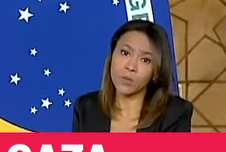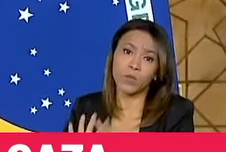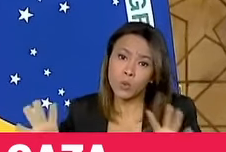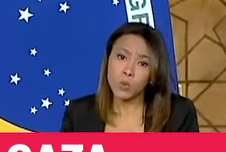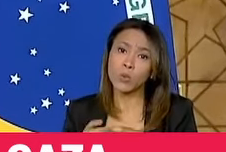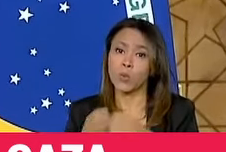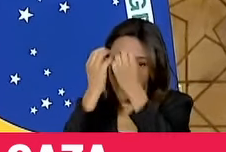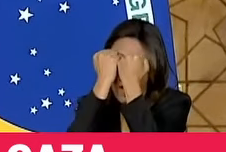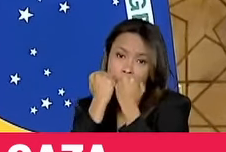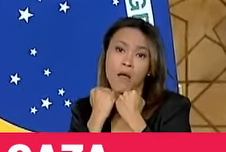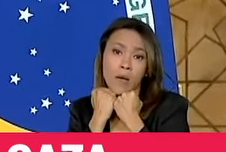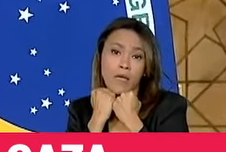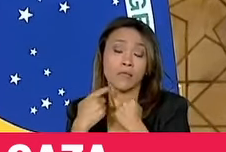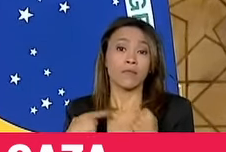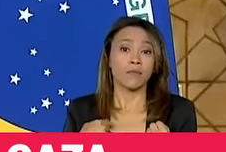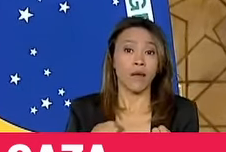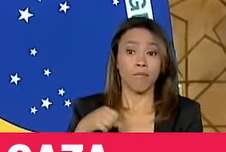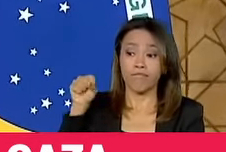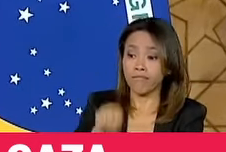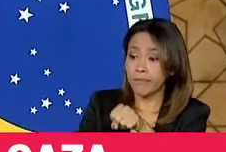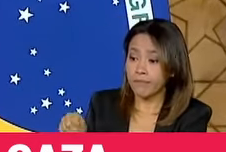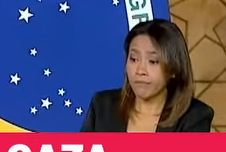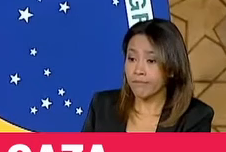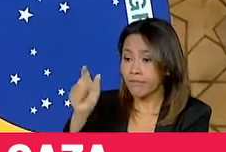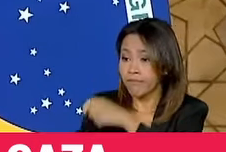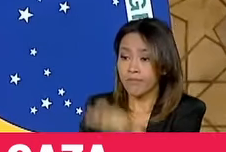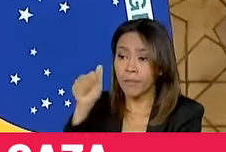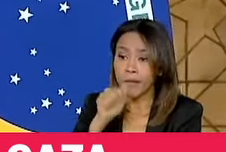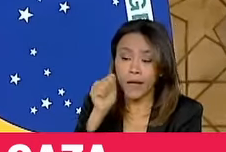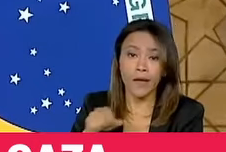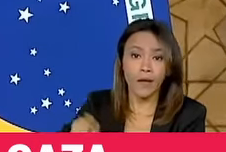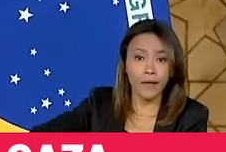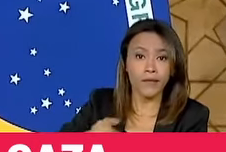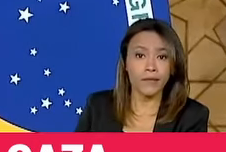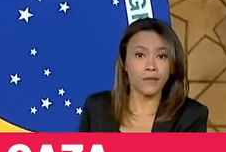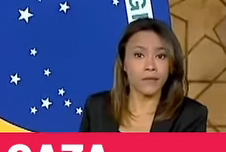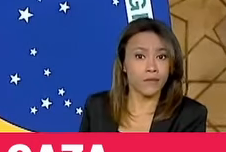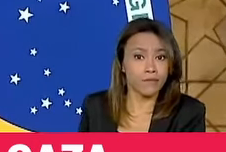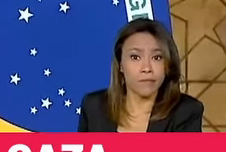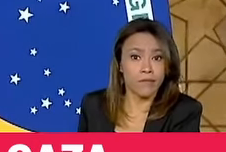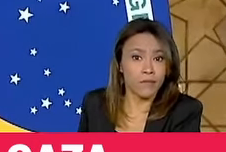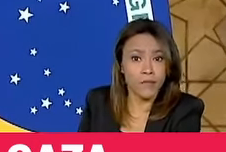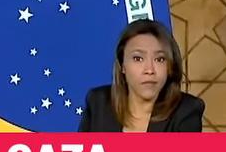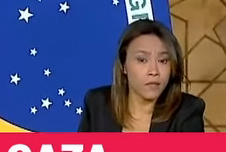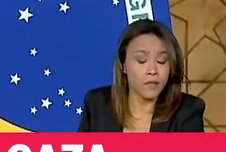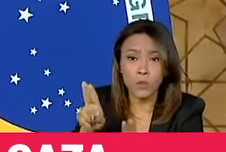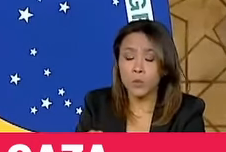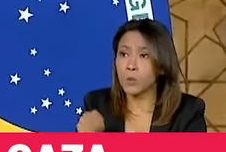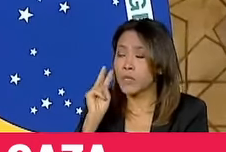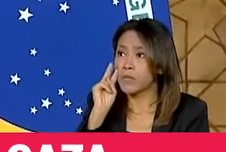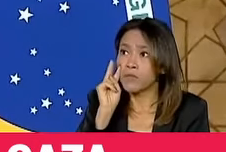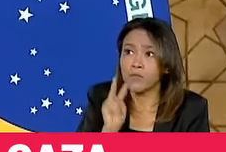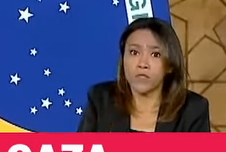está matando mulheres e crianças, coisa jamais vista em qualquer guerra, sabe,